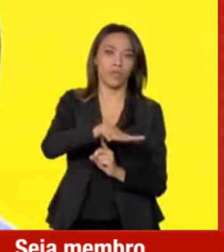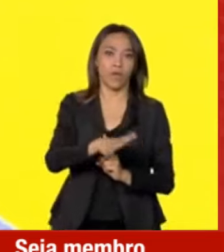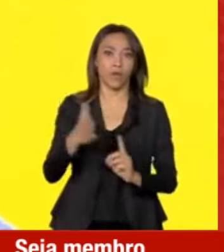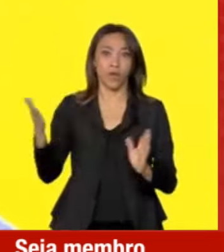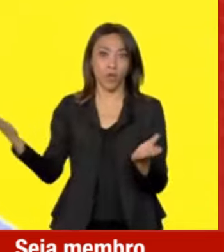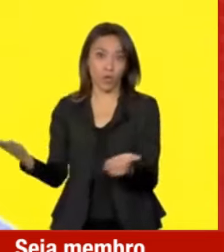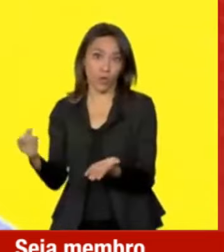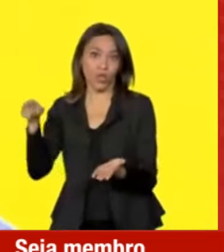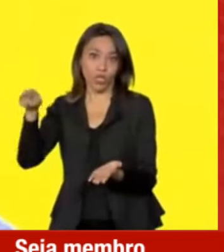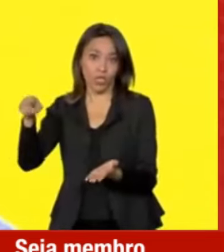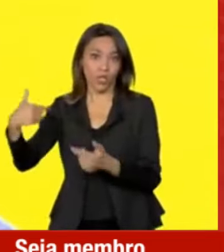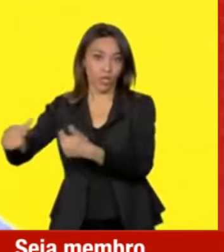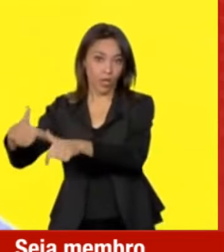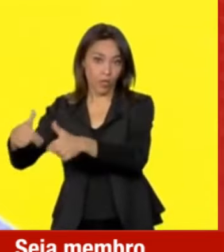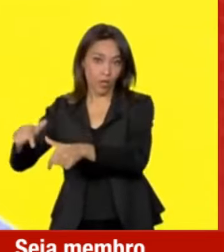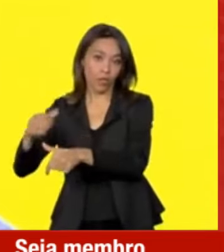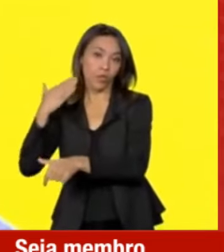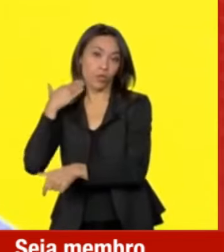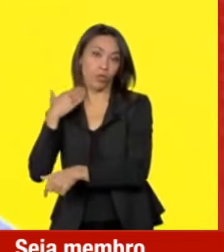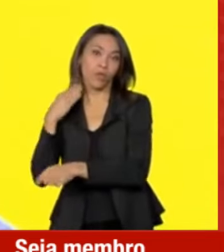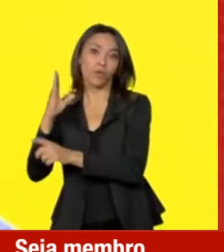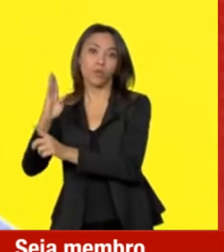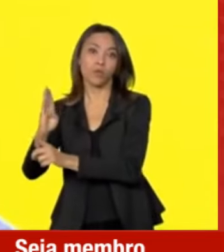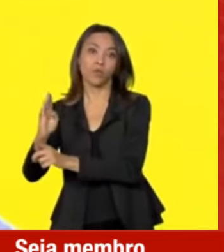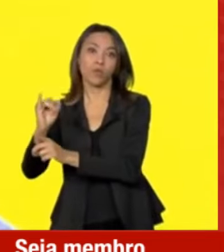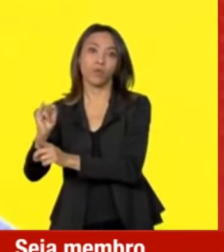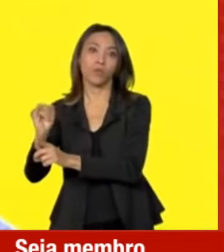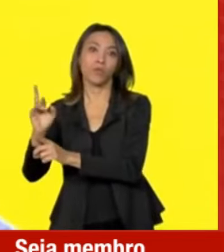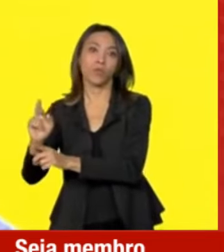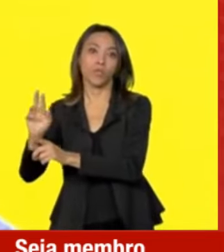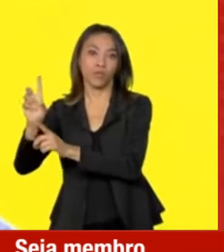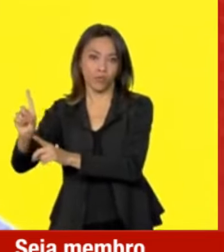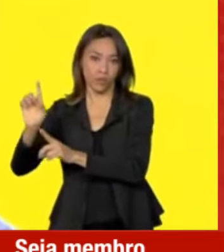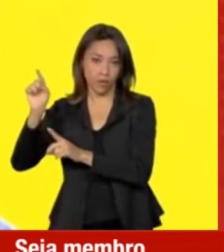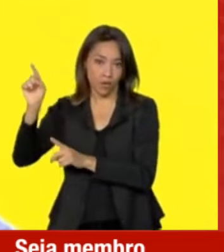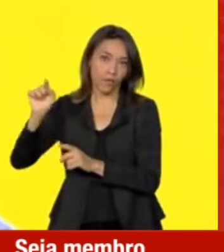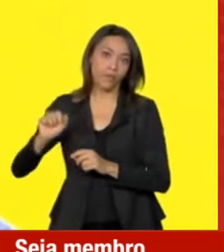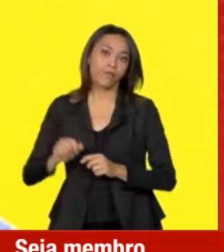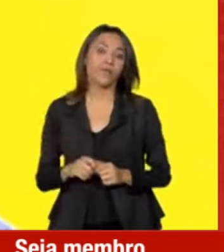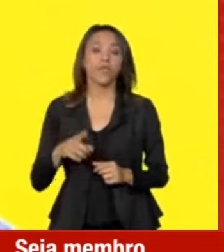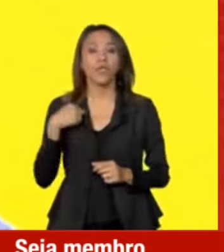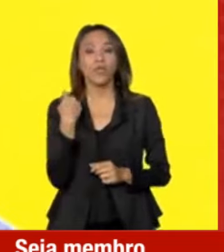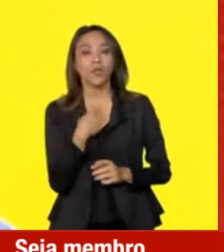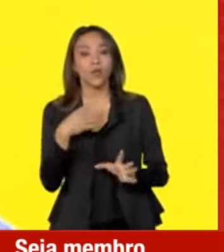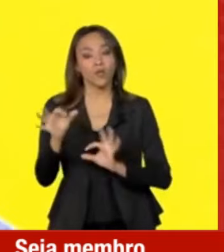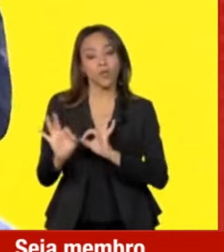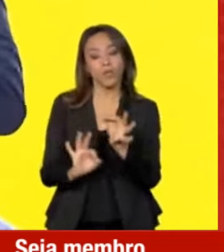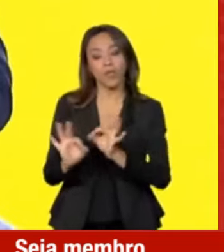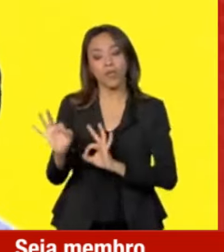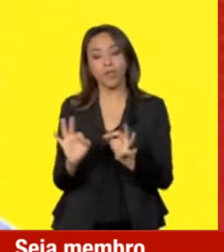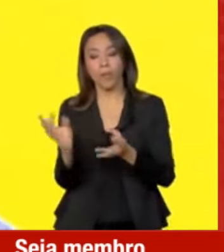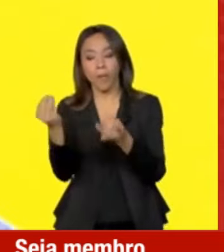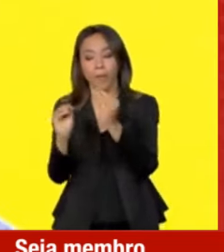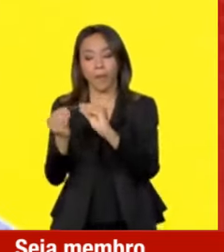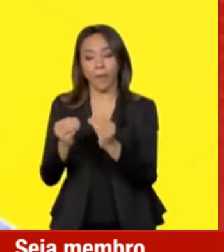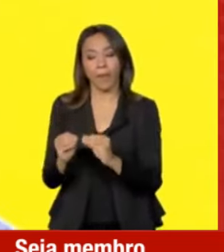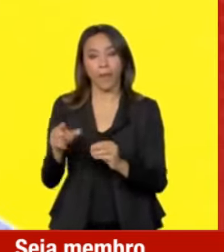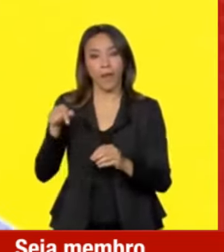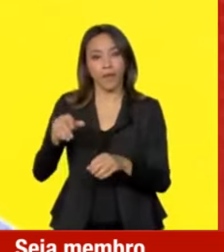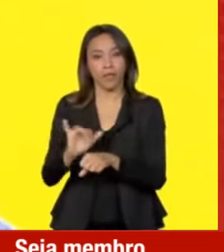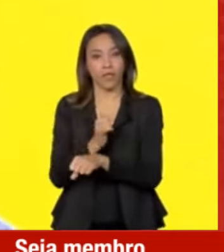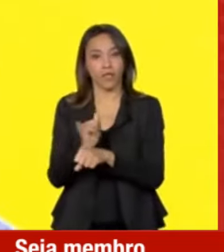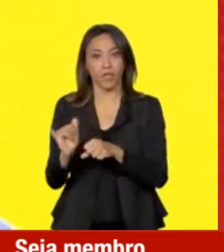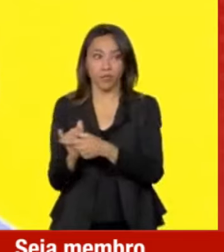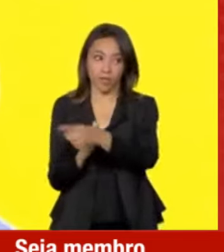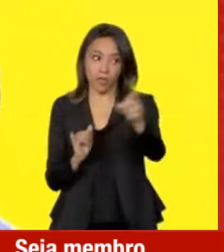Banco Mundial e o BID, nós começamos a desenhar esse instrumento, que vem a ser o quê? Para que as pessoas tenham a